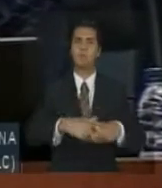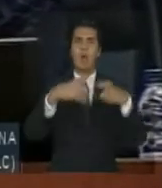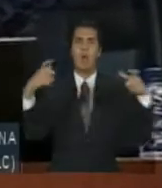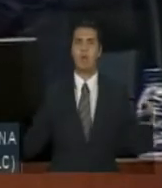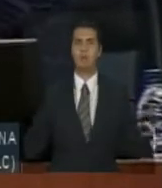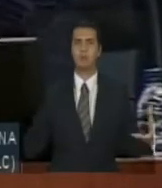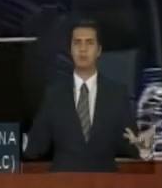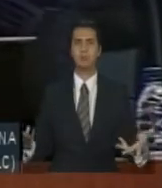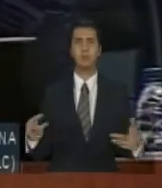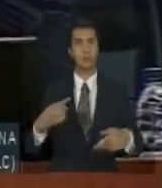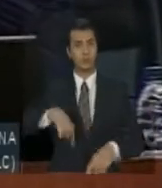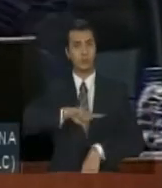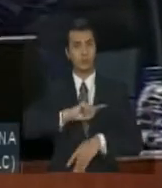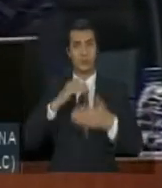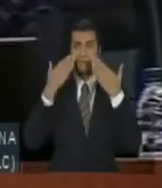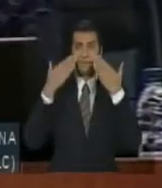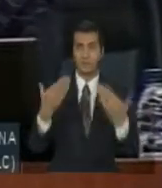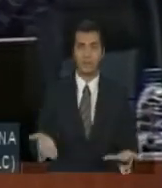países que